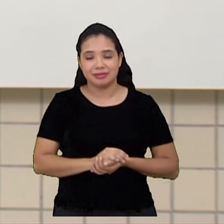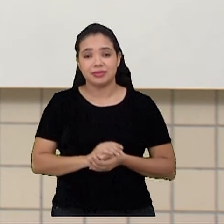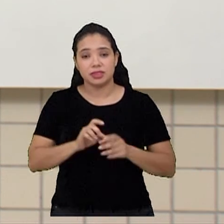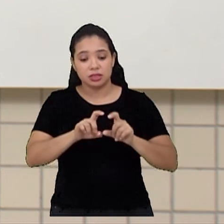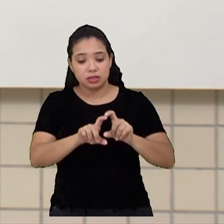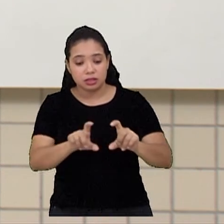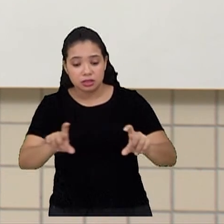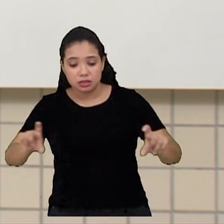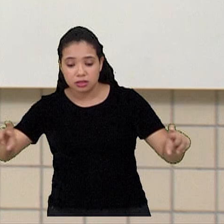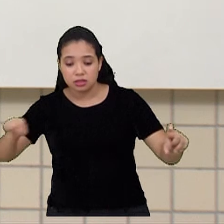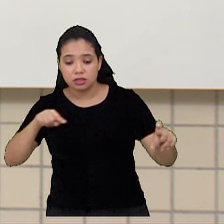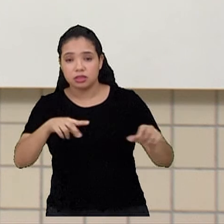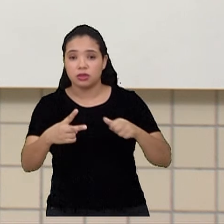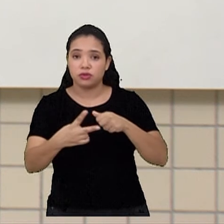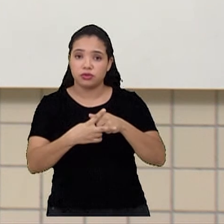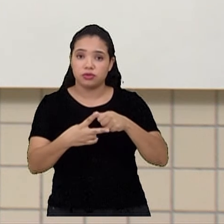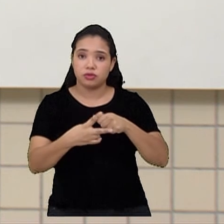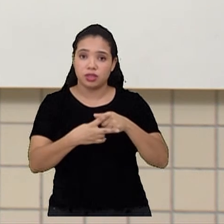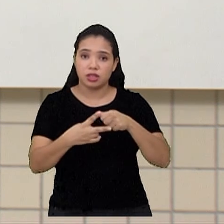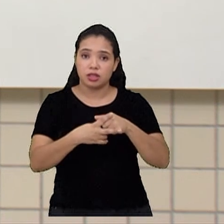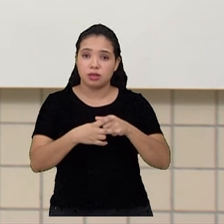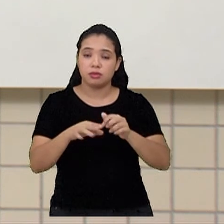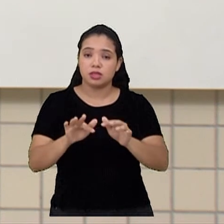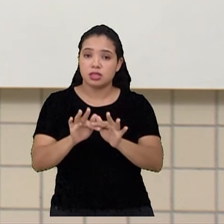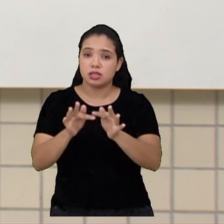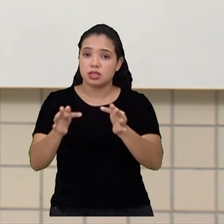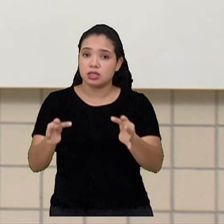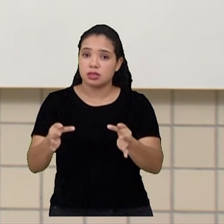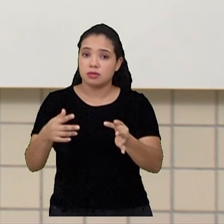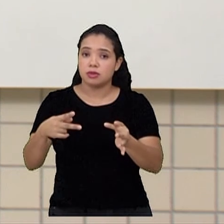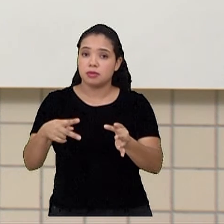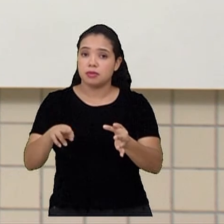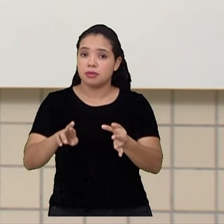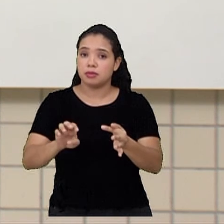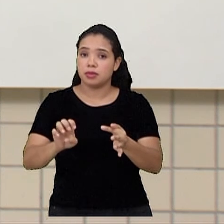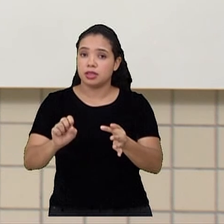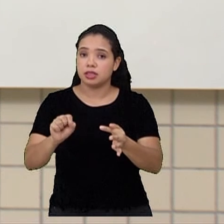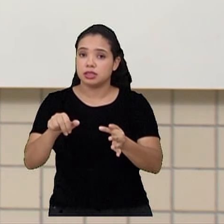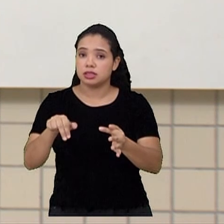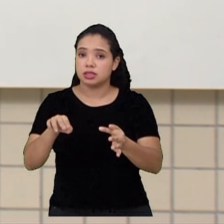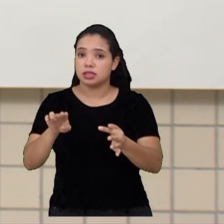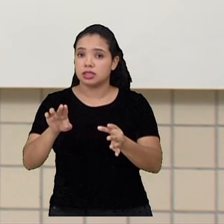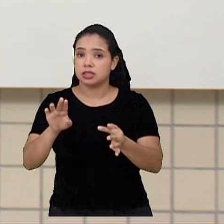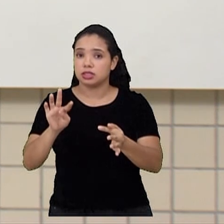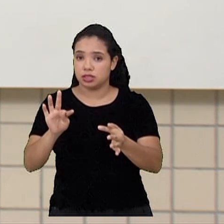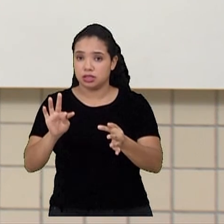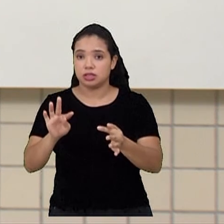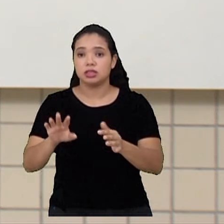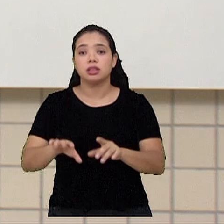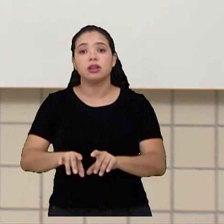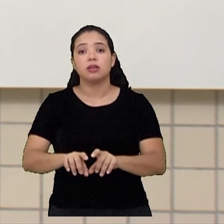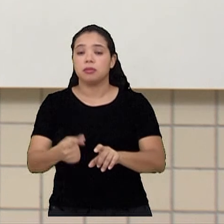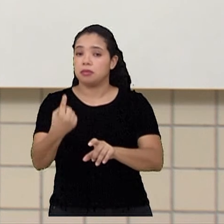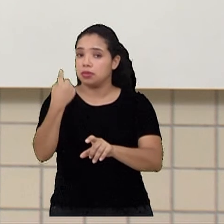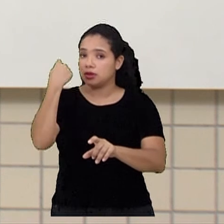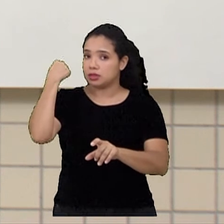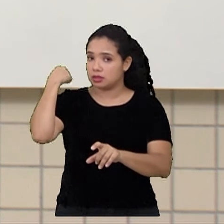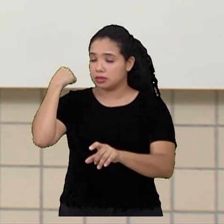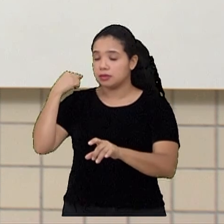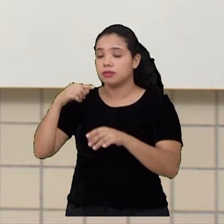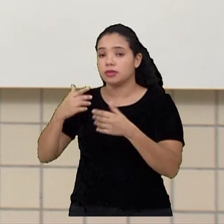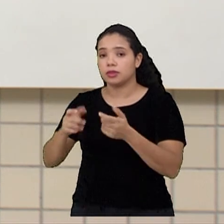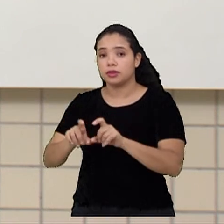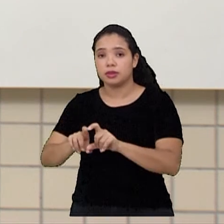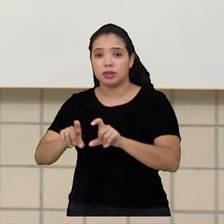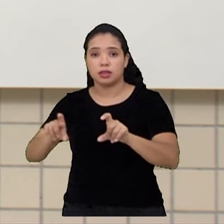o verbo é usado no simple past, enquanto o verbo na oração principal é usado no infinitivo precedido de